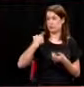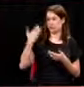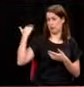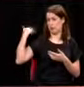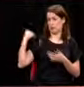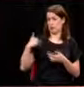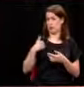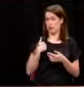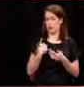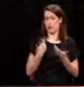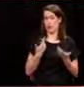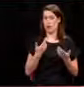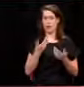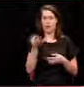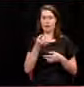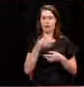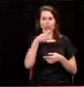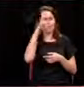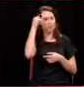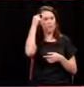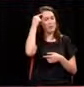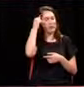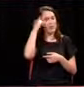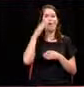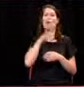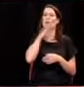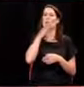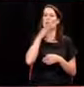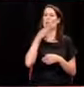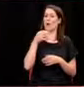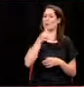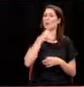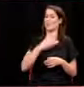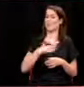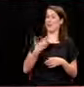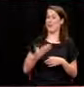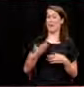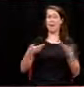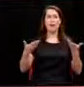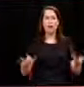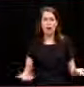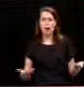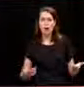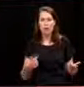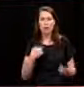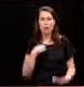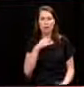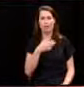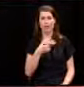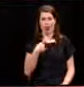vai ter o comboio Benfica, desta vez estou a ter a informação de que vamos